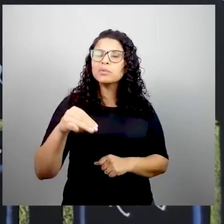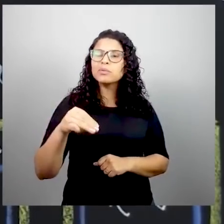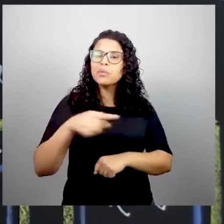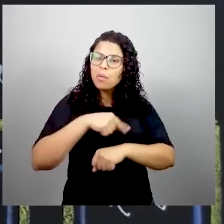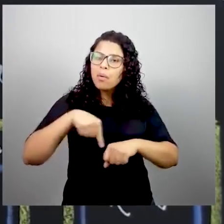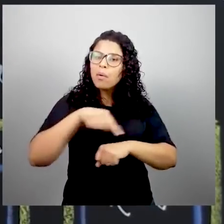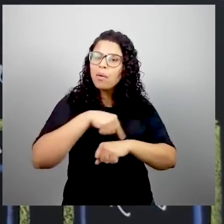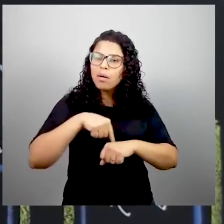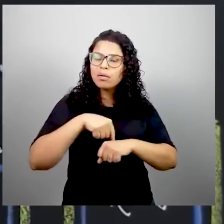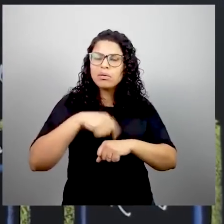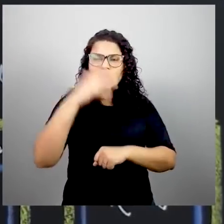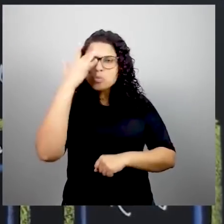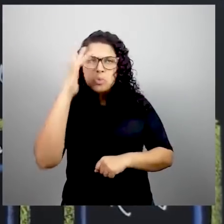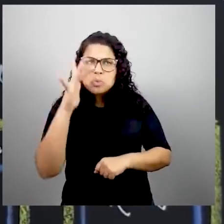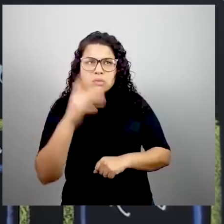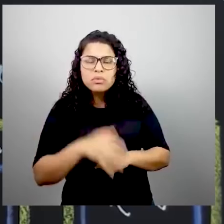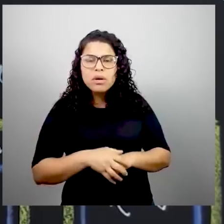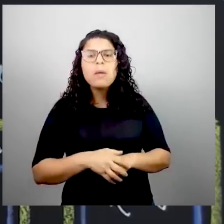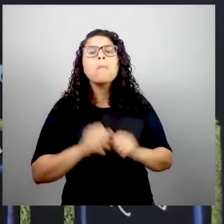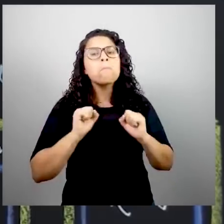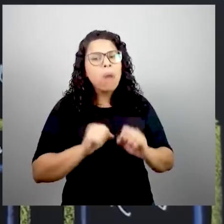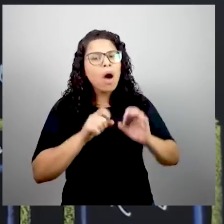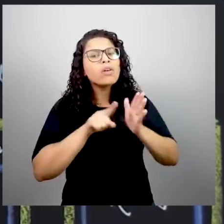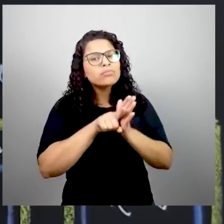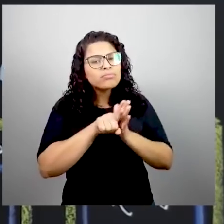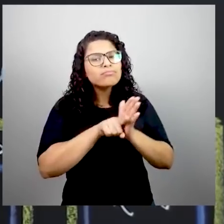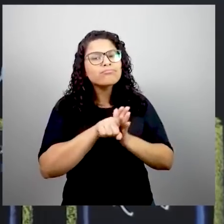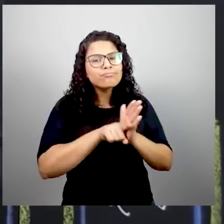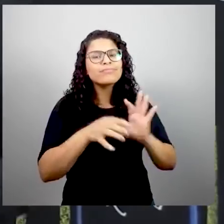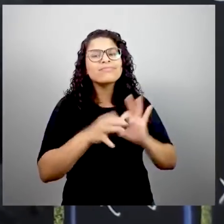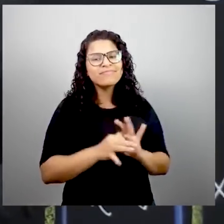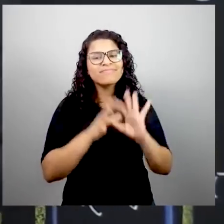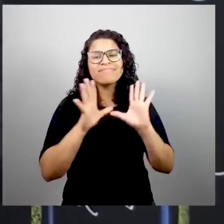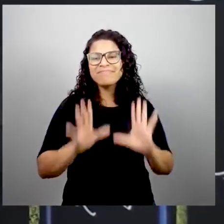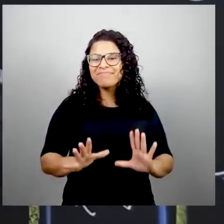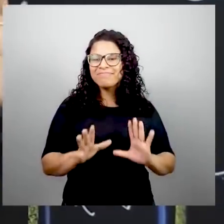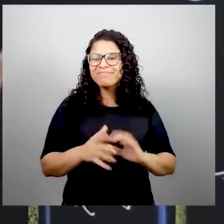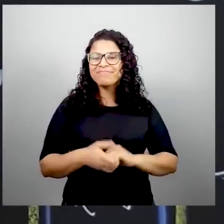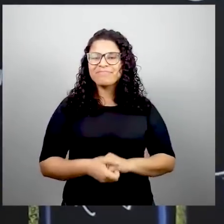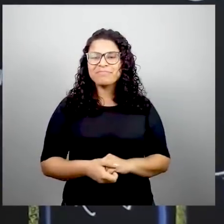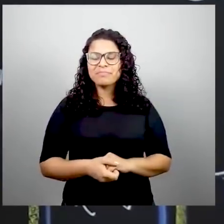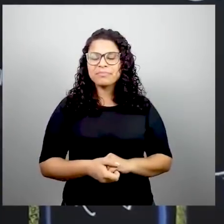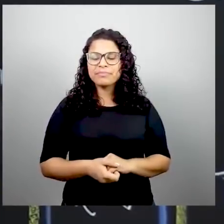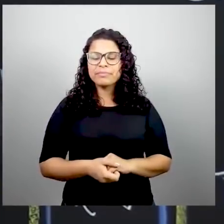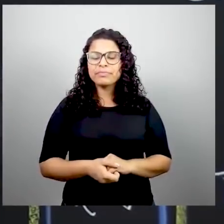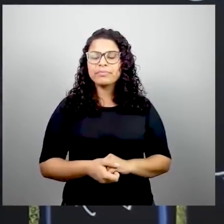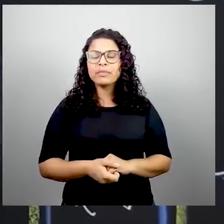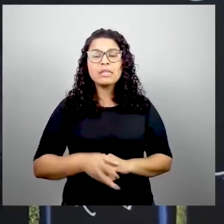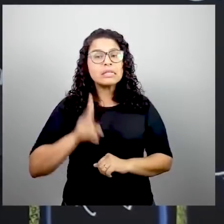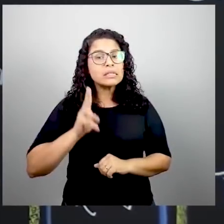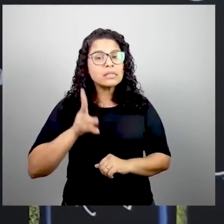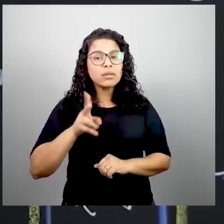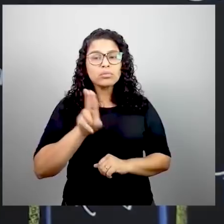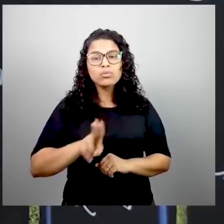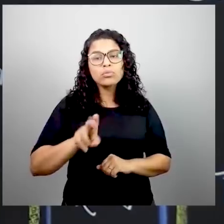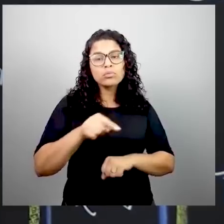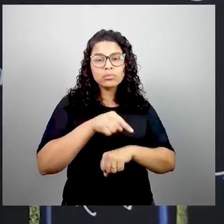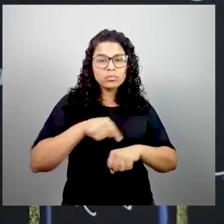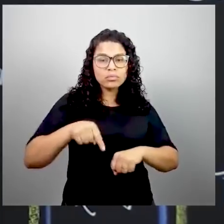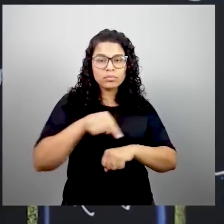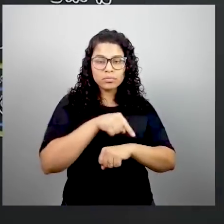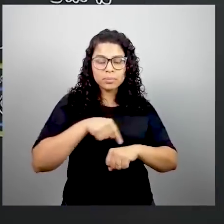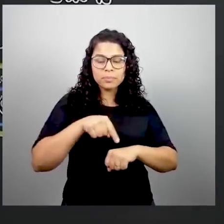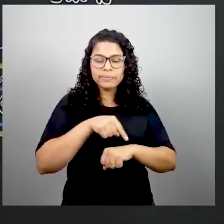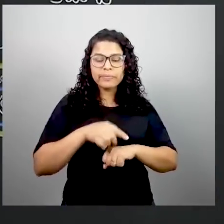dá. Mas eu não sei. Mas você vai saber já já. Pode ir pesquisando aí que você vai saber. Você converte. Eu vou trabalhar com